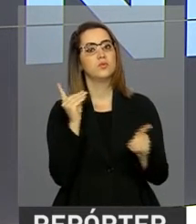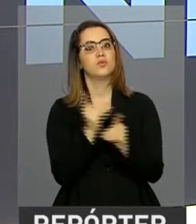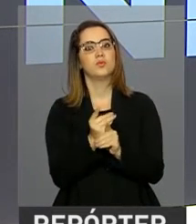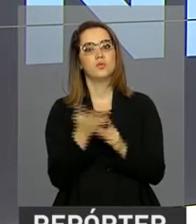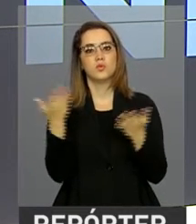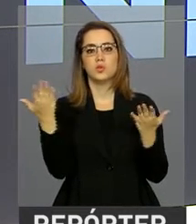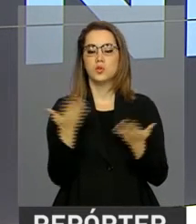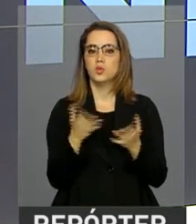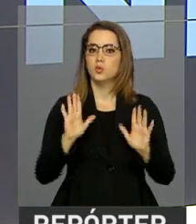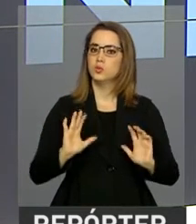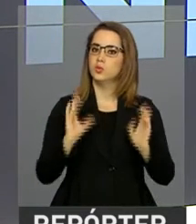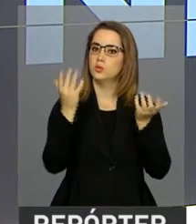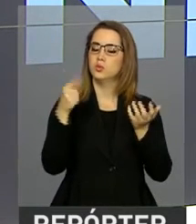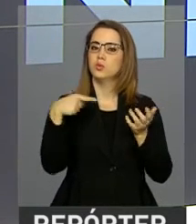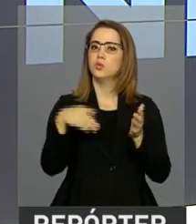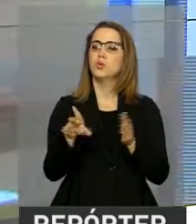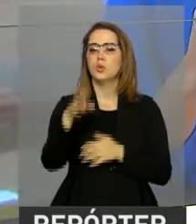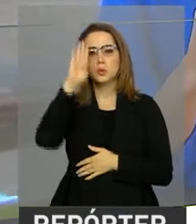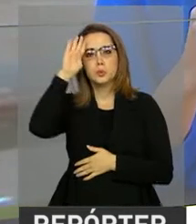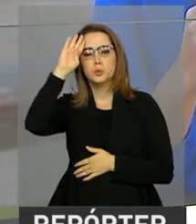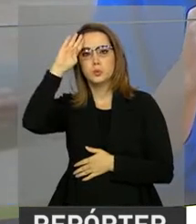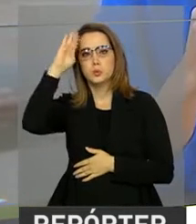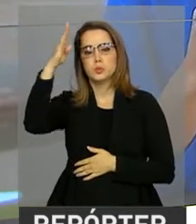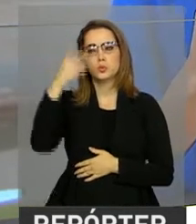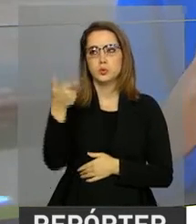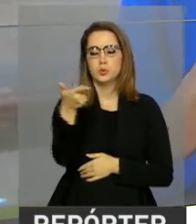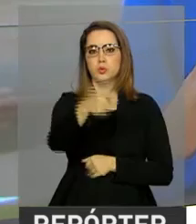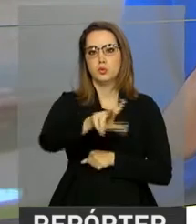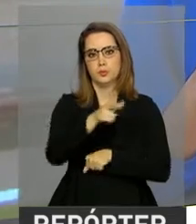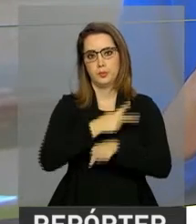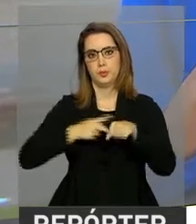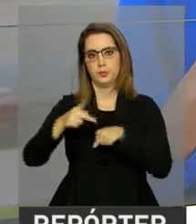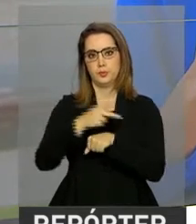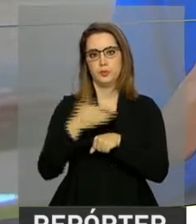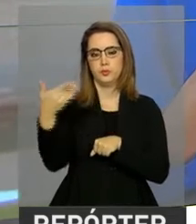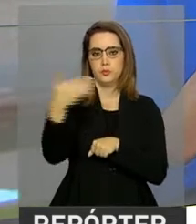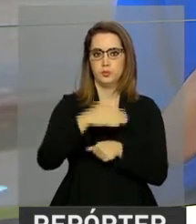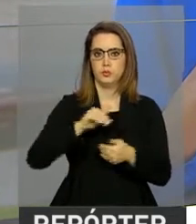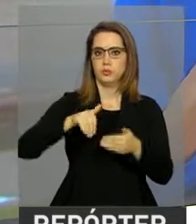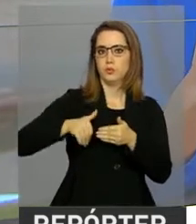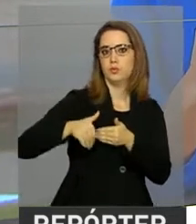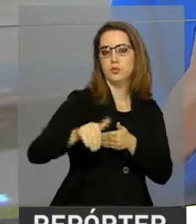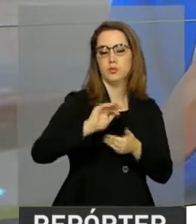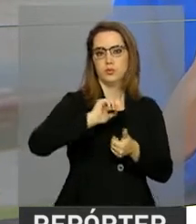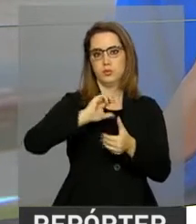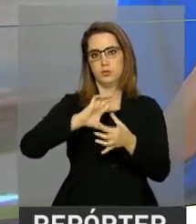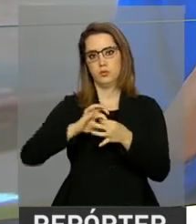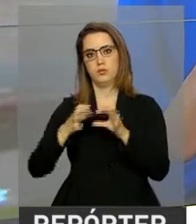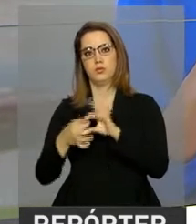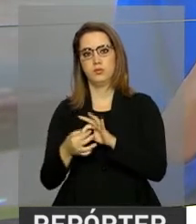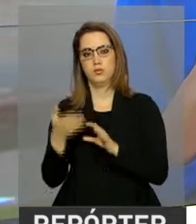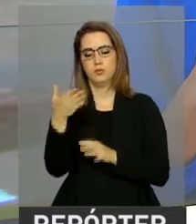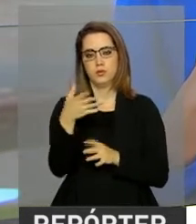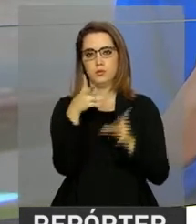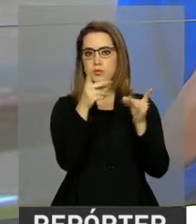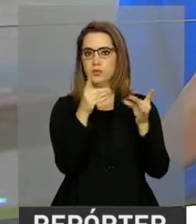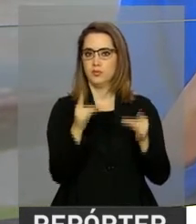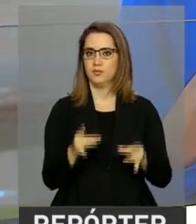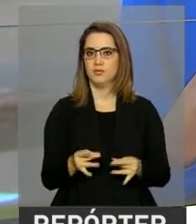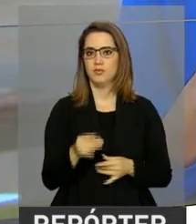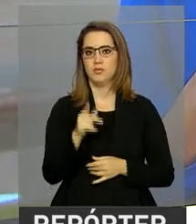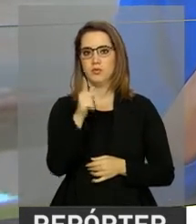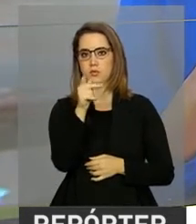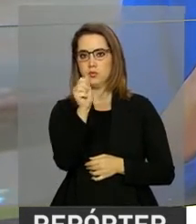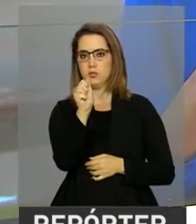às autoridades estrangeiras que vieram para a abertura da Olimpíada. Paola De Orte traz ao vivo para a gente os detalhes do Palácio do Planalto. Oi, Paola, bom dia para